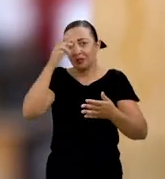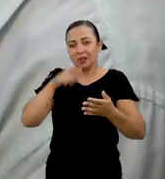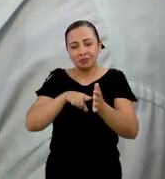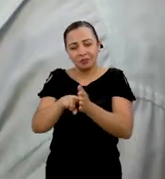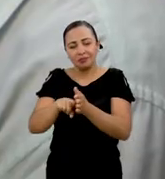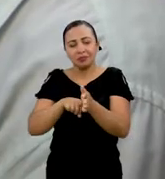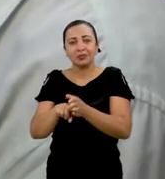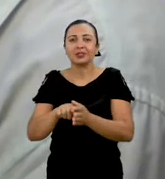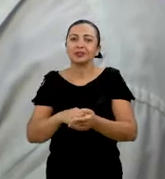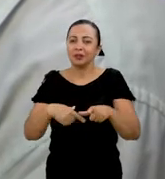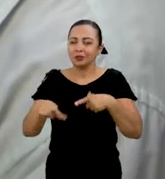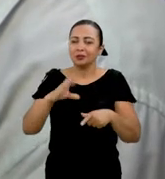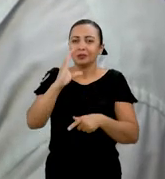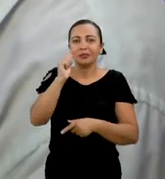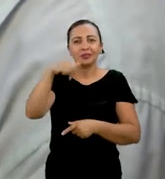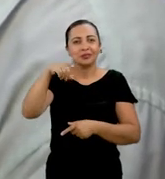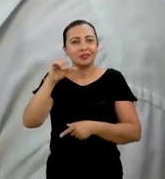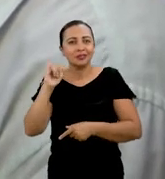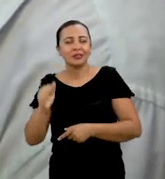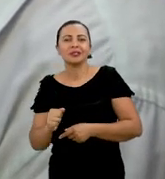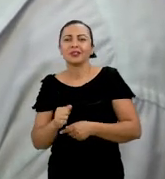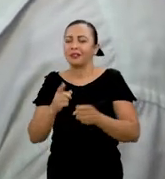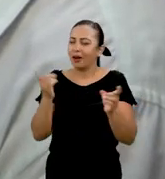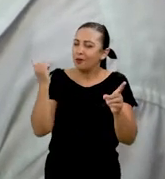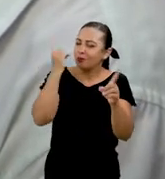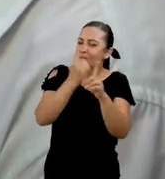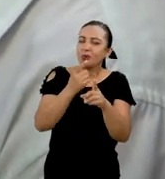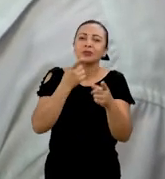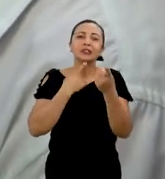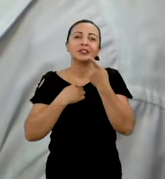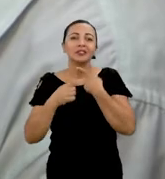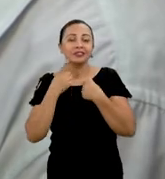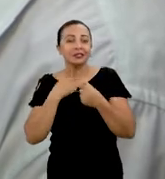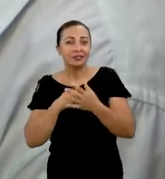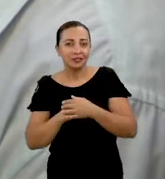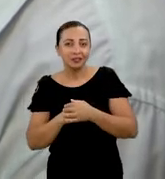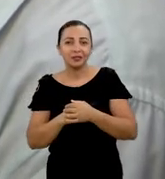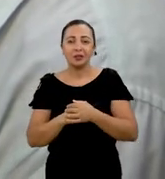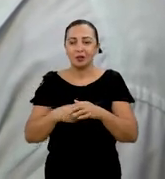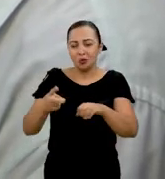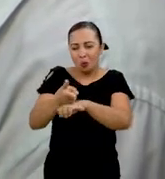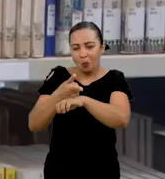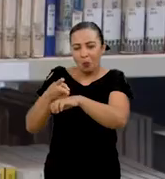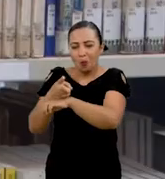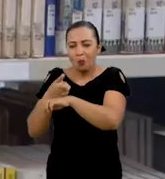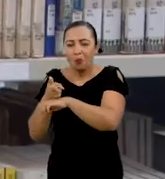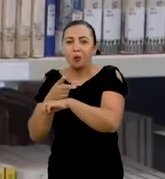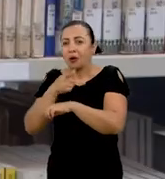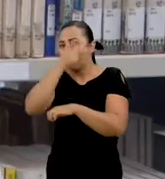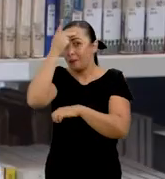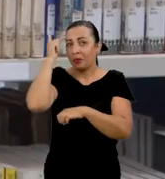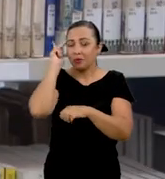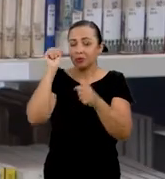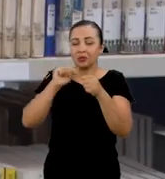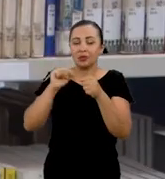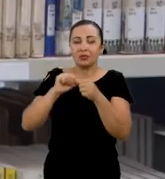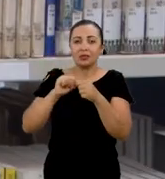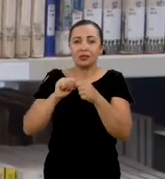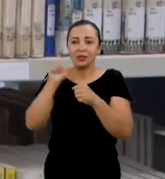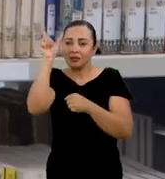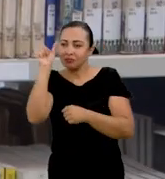para pesquisa tom de Cândida vão ao encontro desta necessidade de procurar